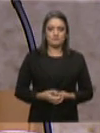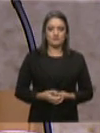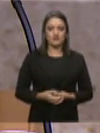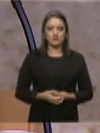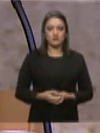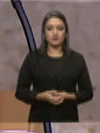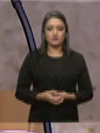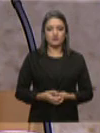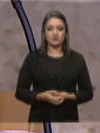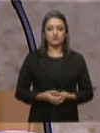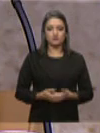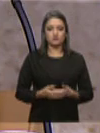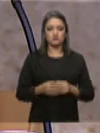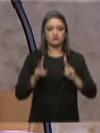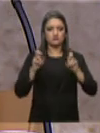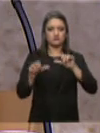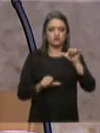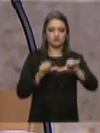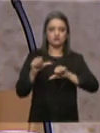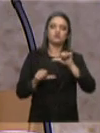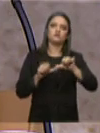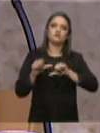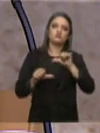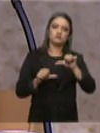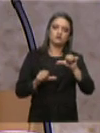alteração no Estado de Direito,